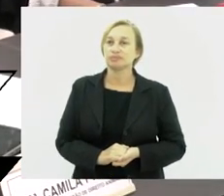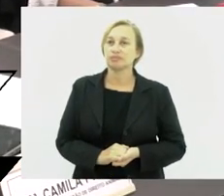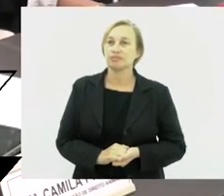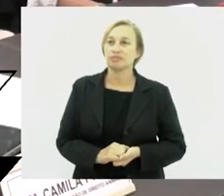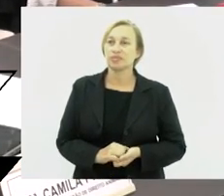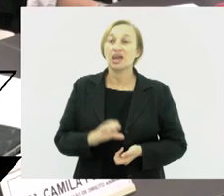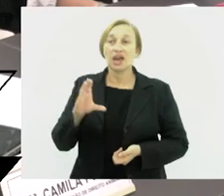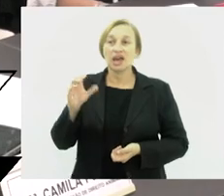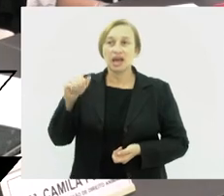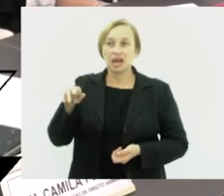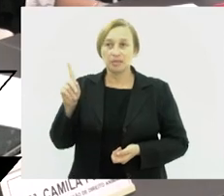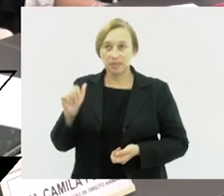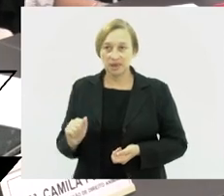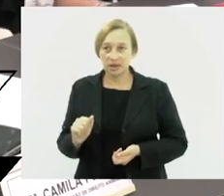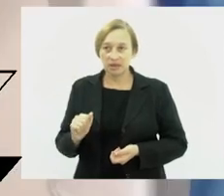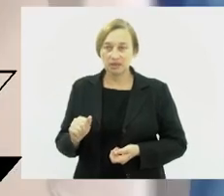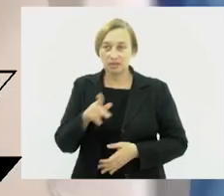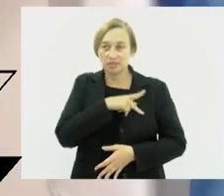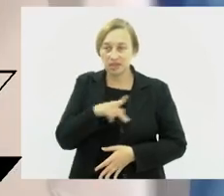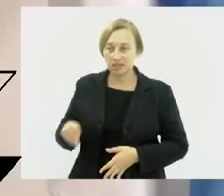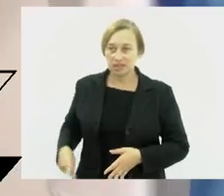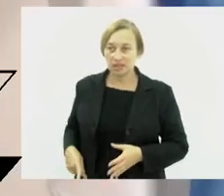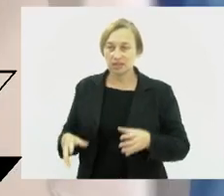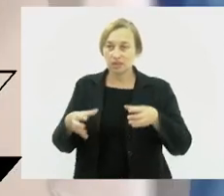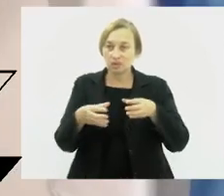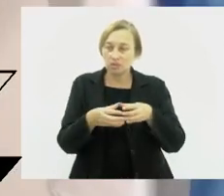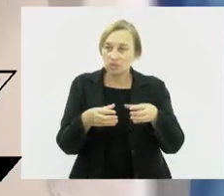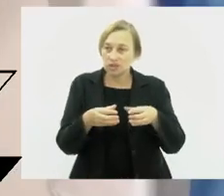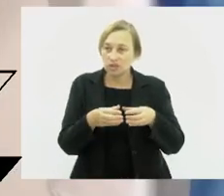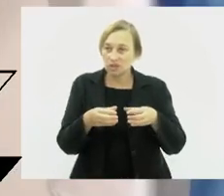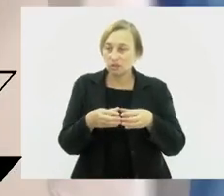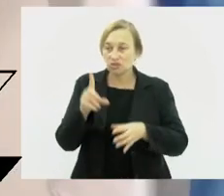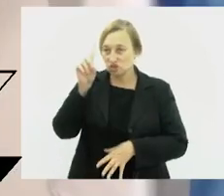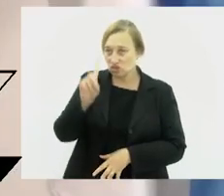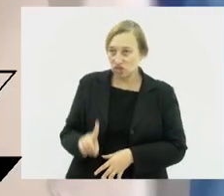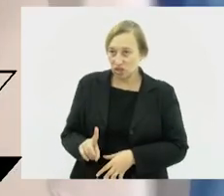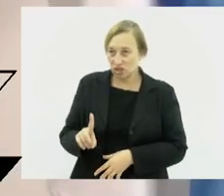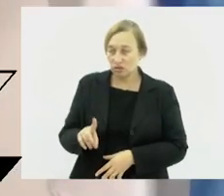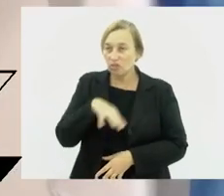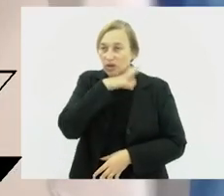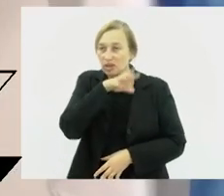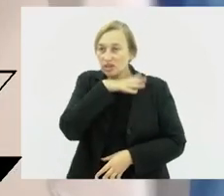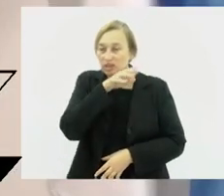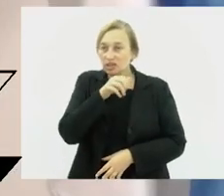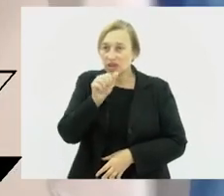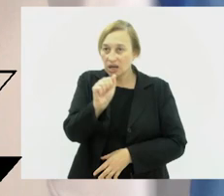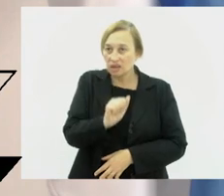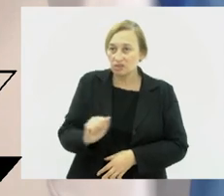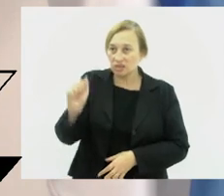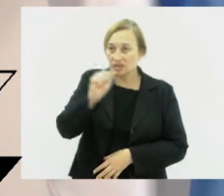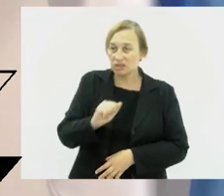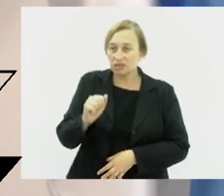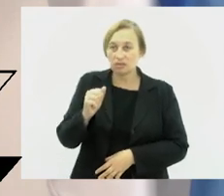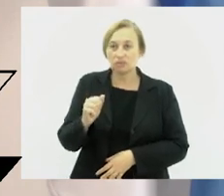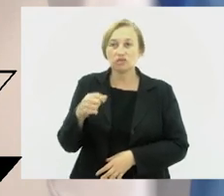Camila Prado, presidente da Comissão de Direitos Animais da Associação Brasileira de